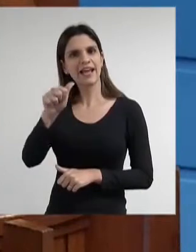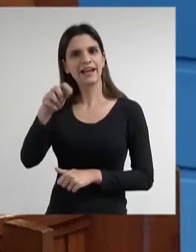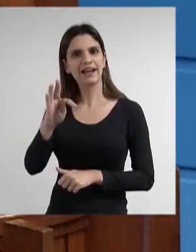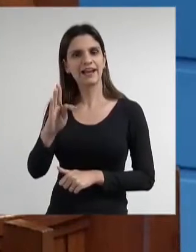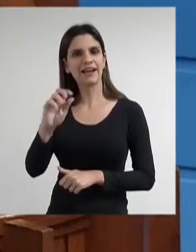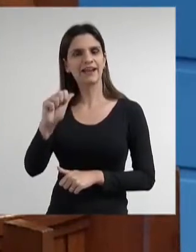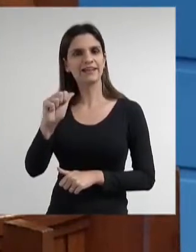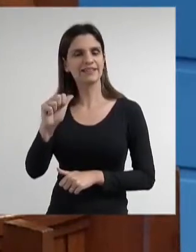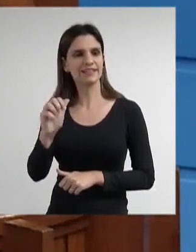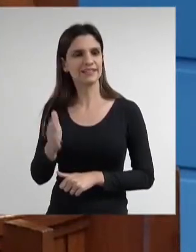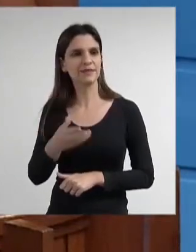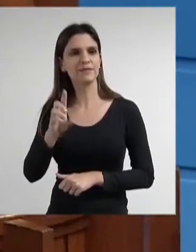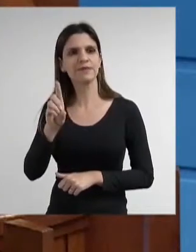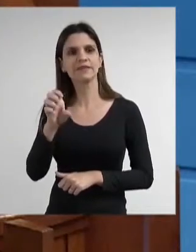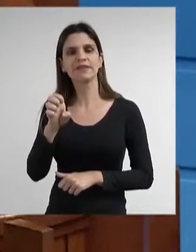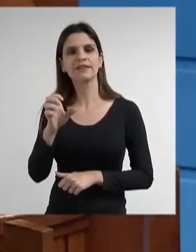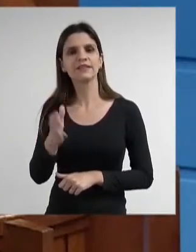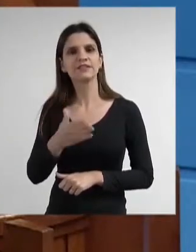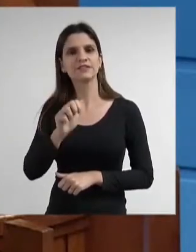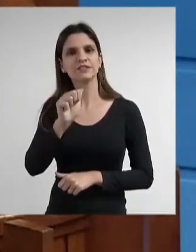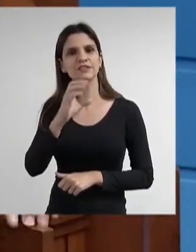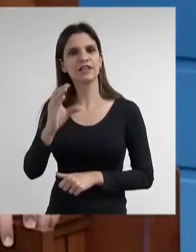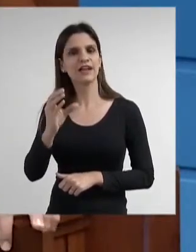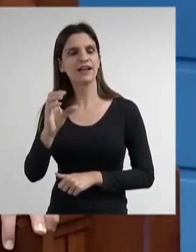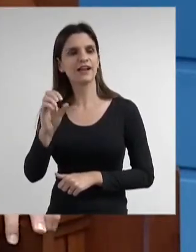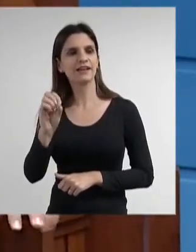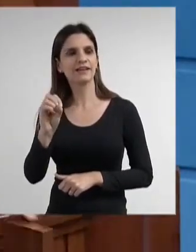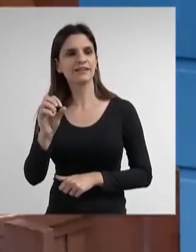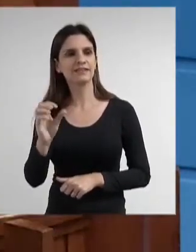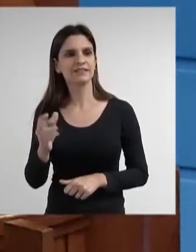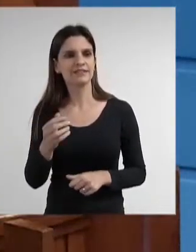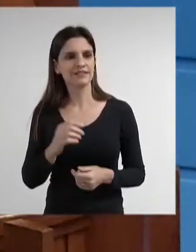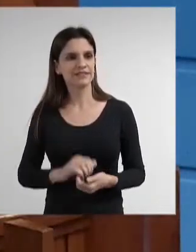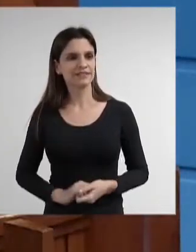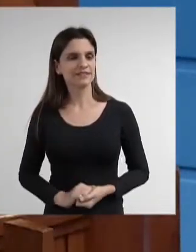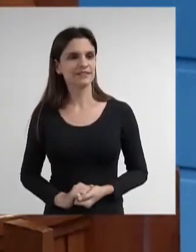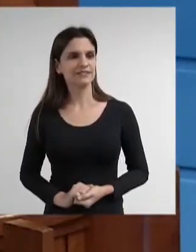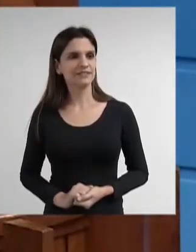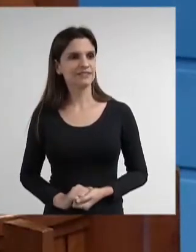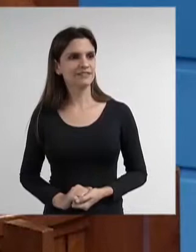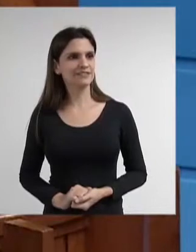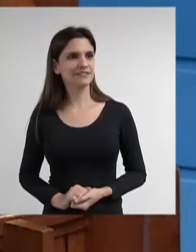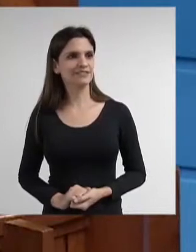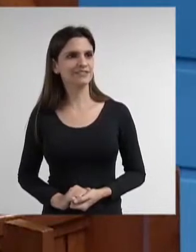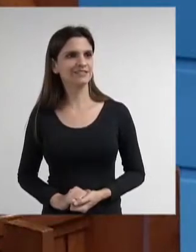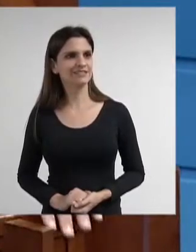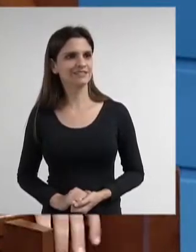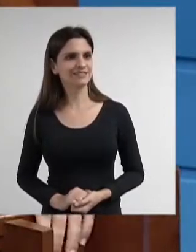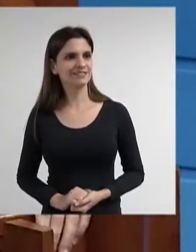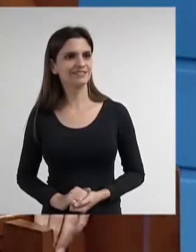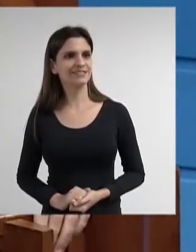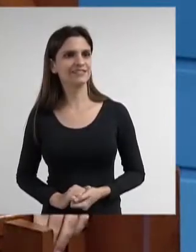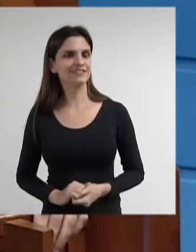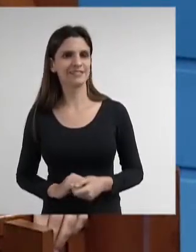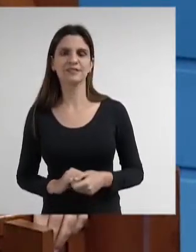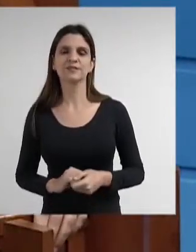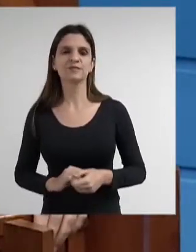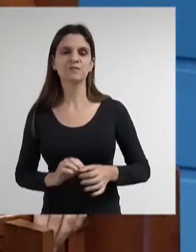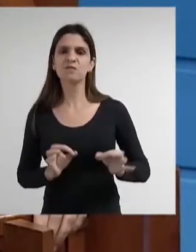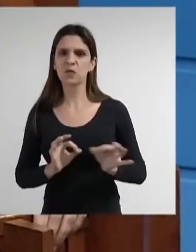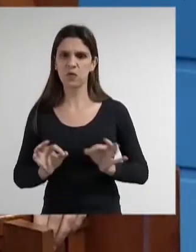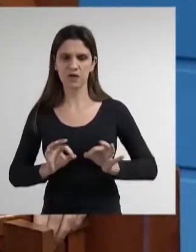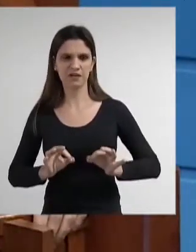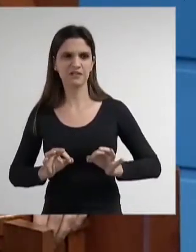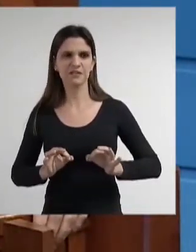em torno de 1.900 militares e civis. Não vou aqui ler na íntegra a matéria, mas